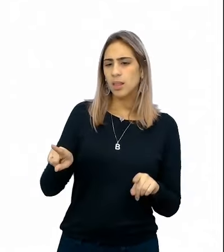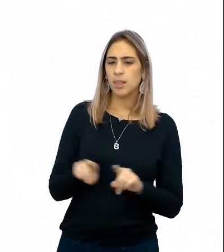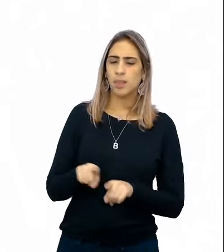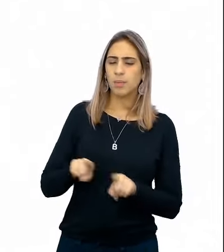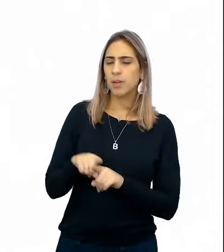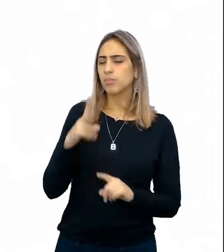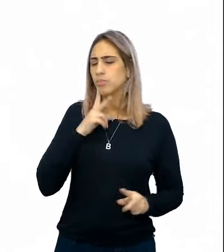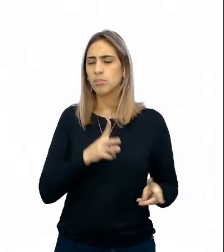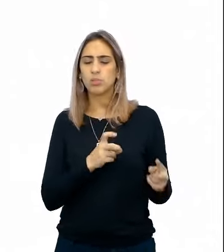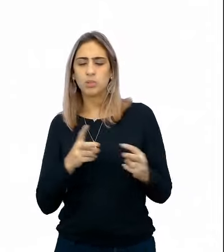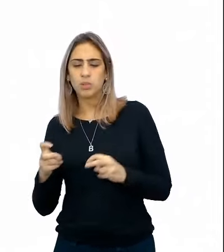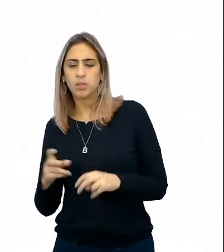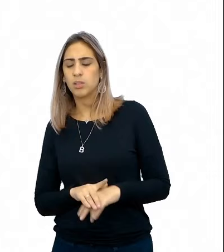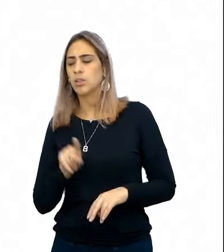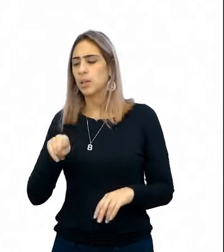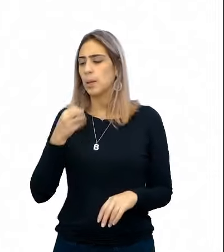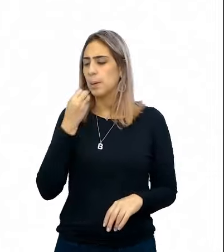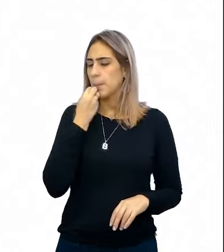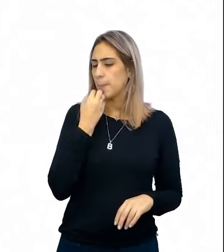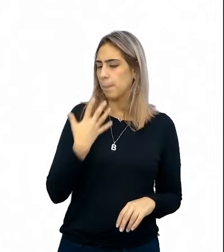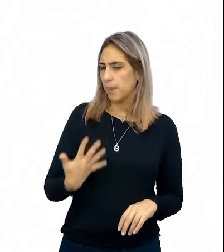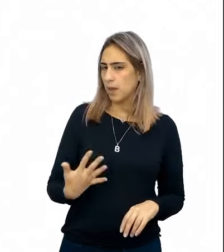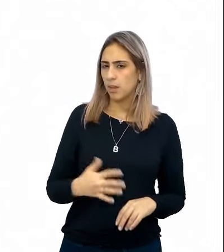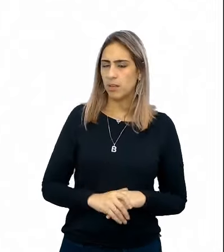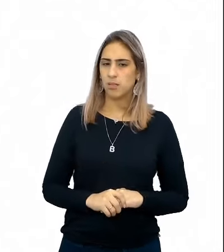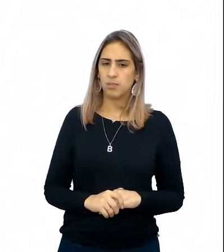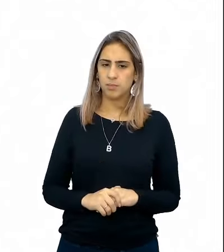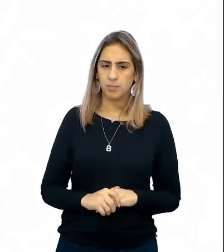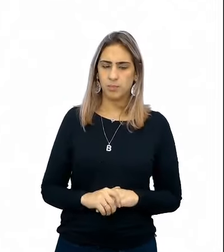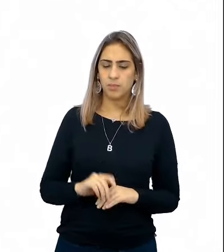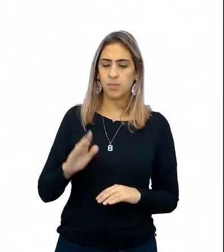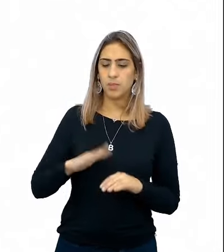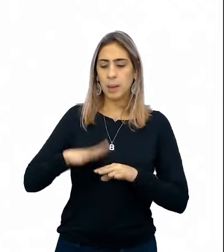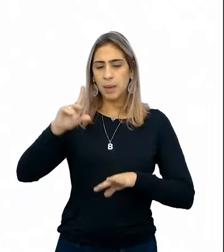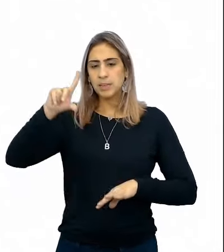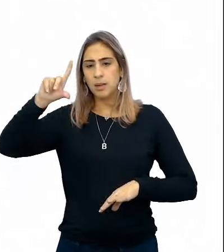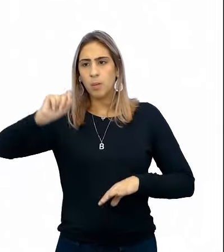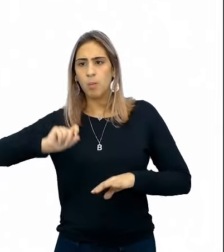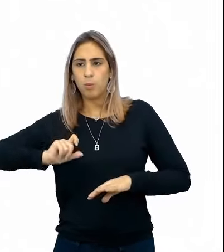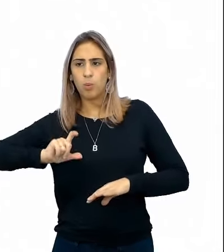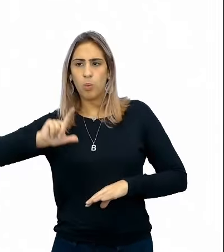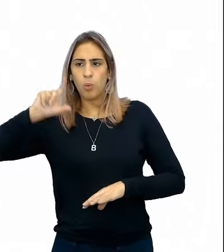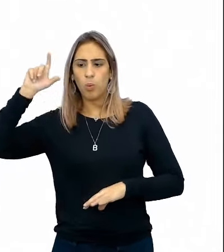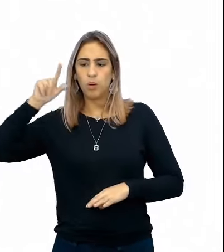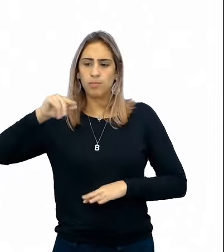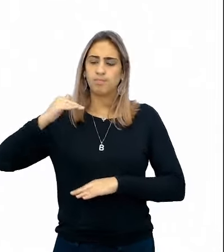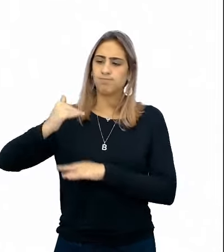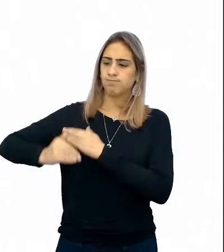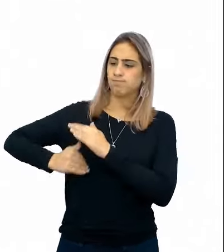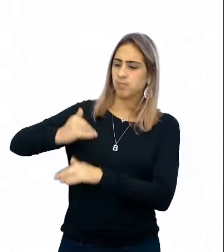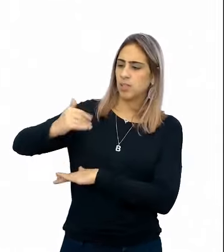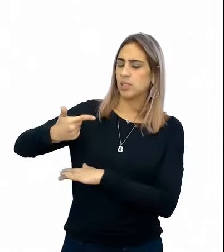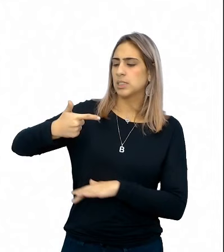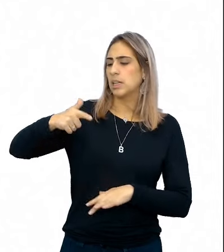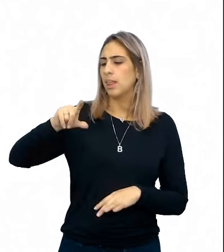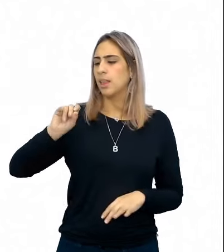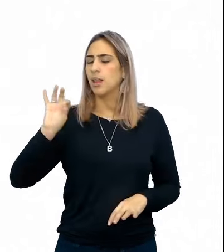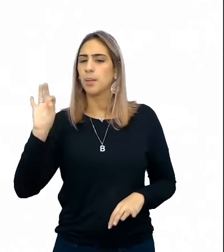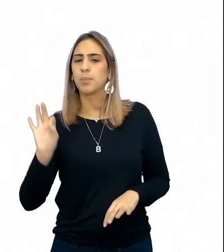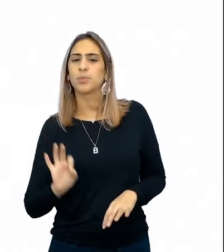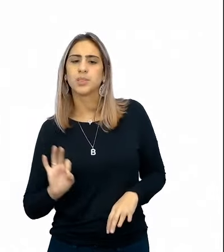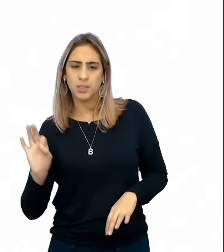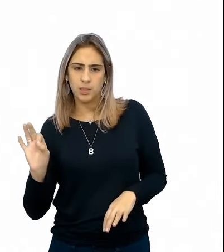gente considera que sejam bem significativos. Os mais baixos, eles giram em torno de